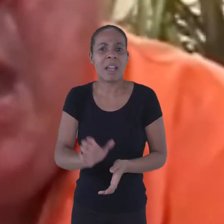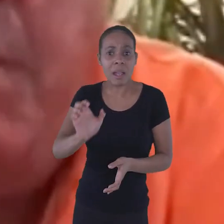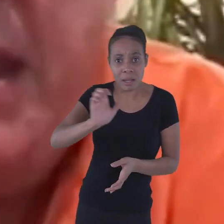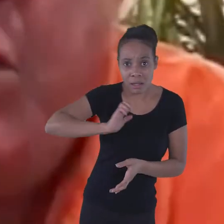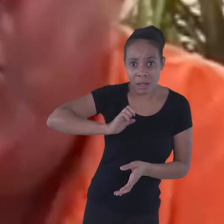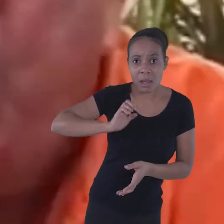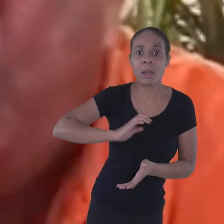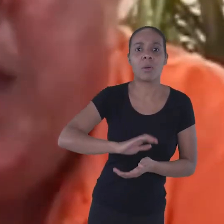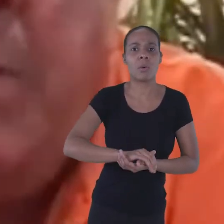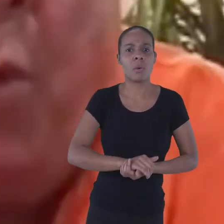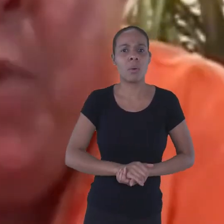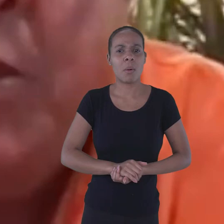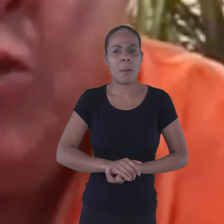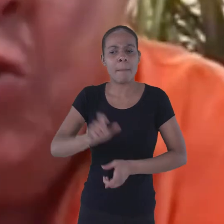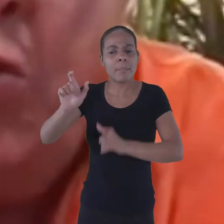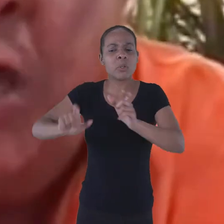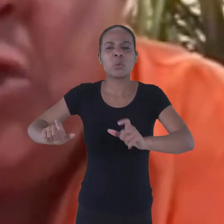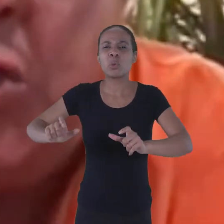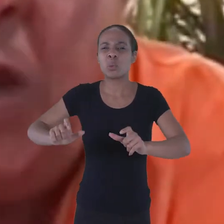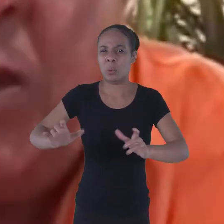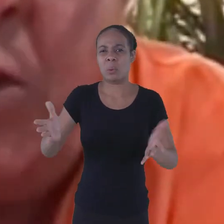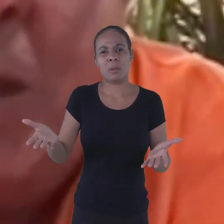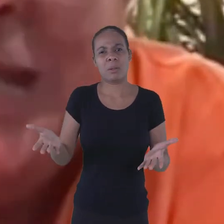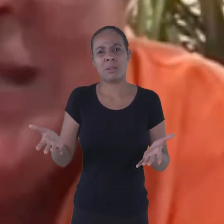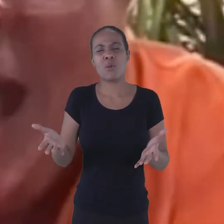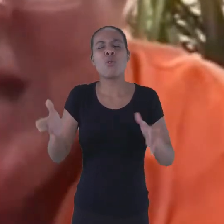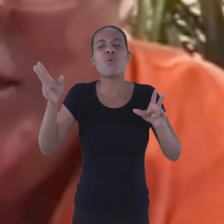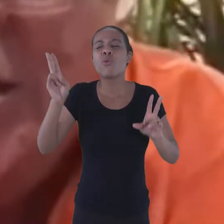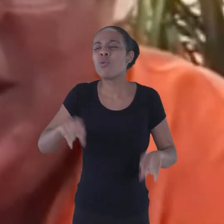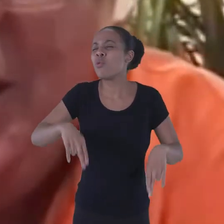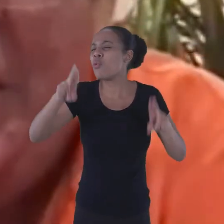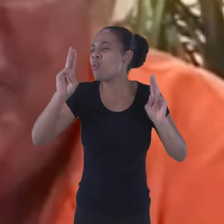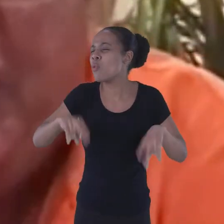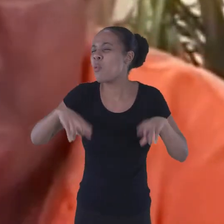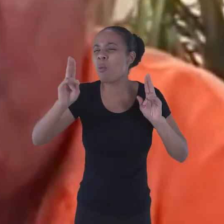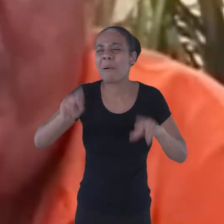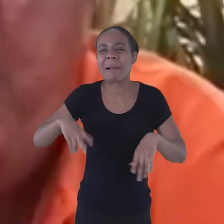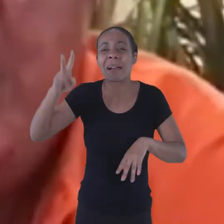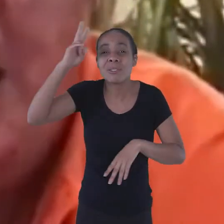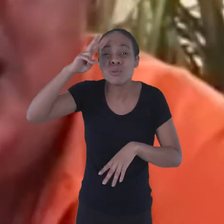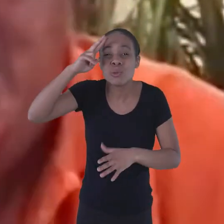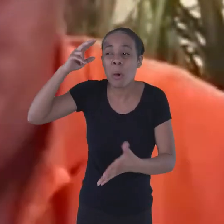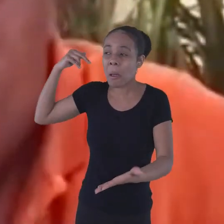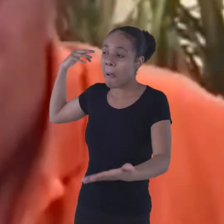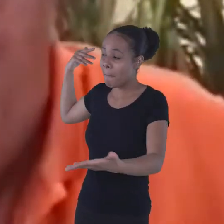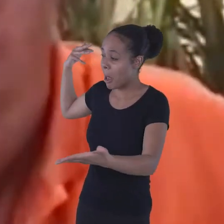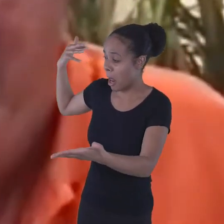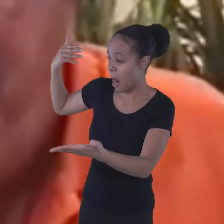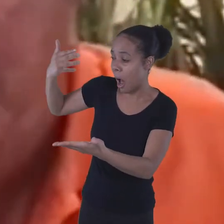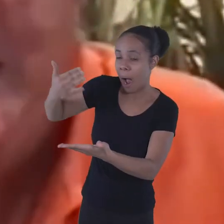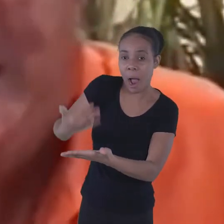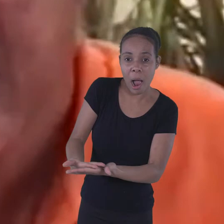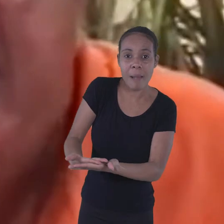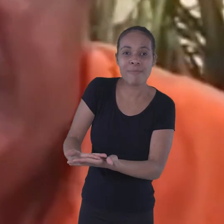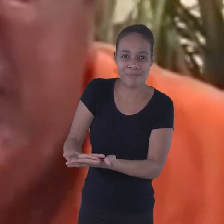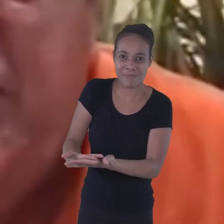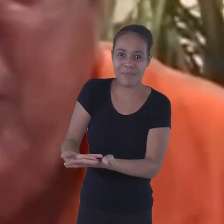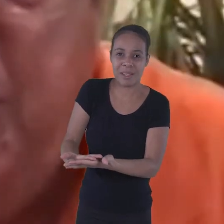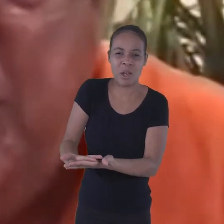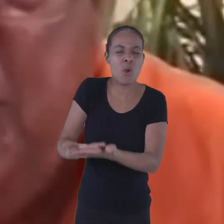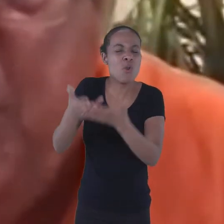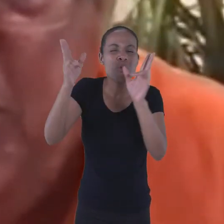não, mas nunca, em momento nenhum da história da humanidade, houve a